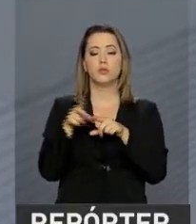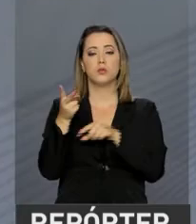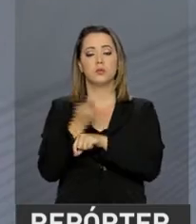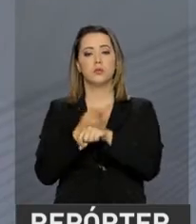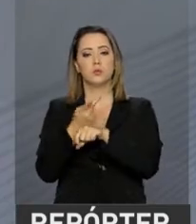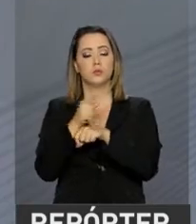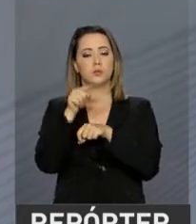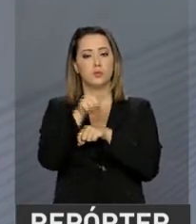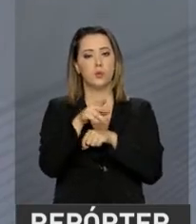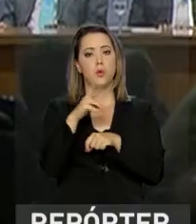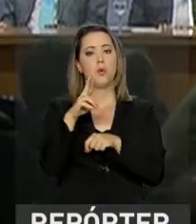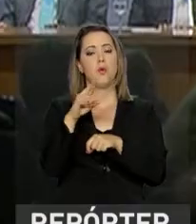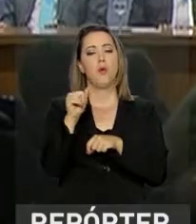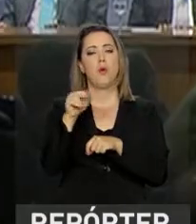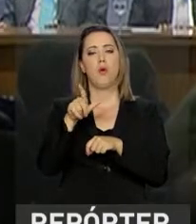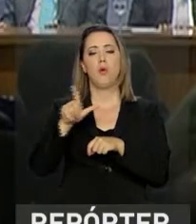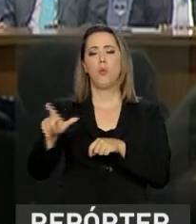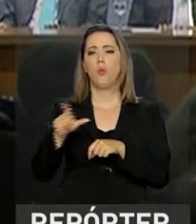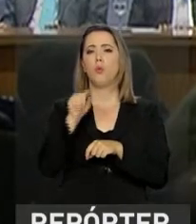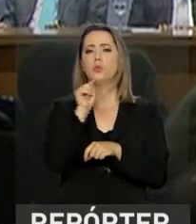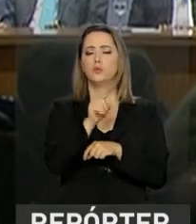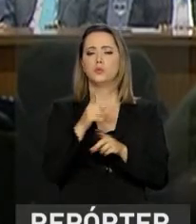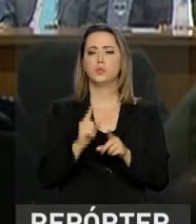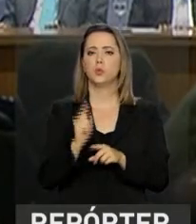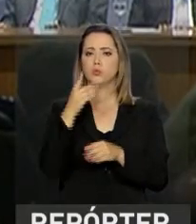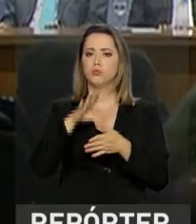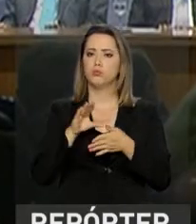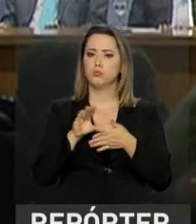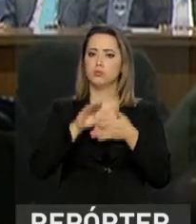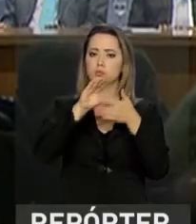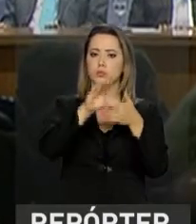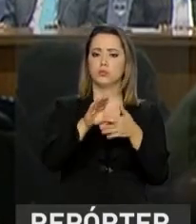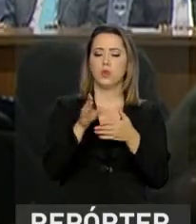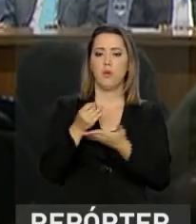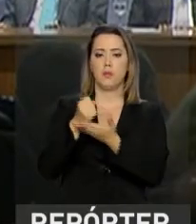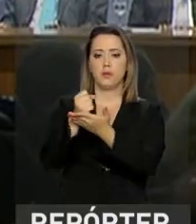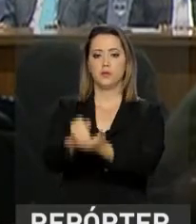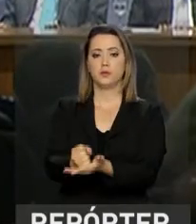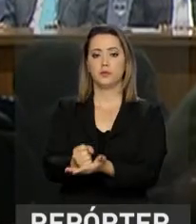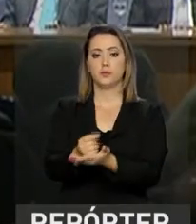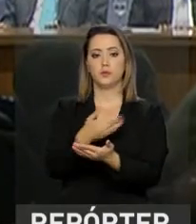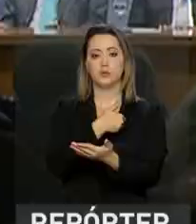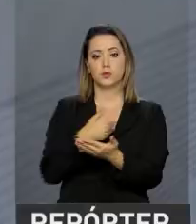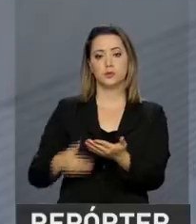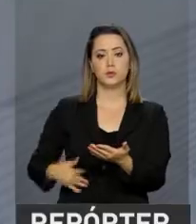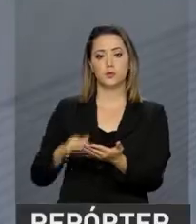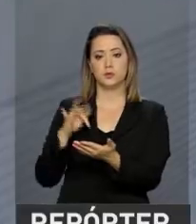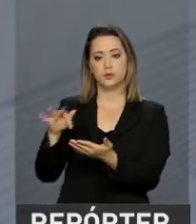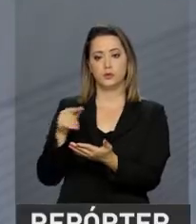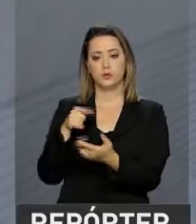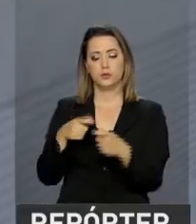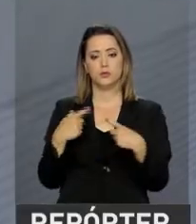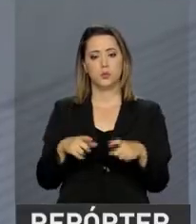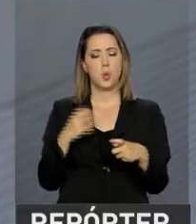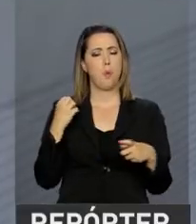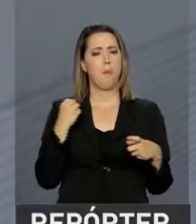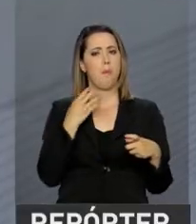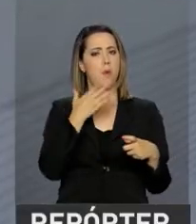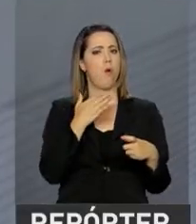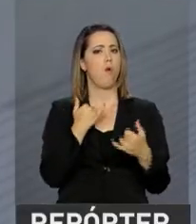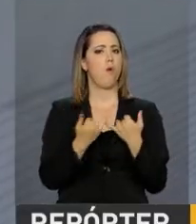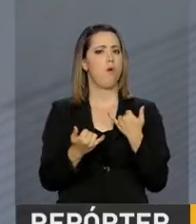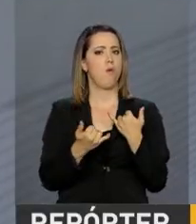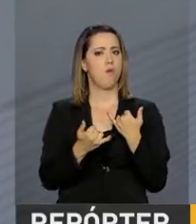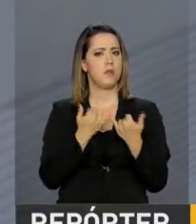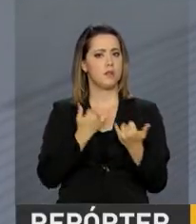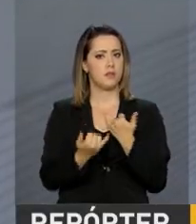ministro da Defesa, Raul Jungmann, um dos coordenadores das negociações para a cessão da área pelo governo federal. Um belíssimo exemplo